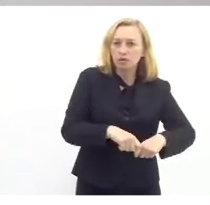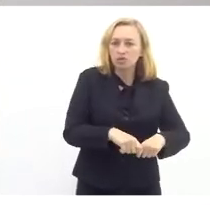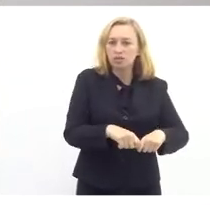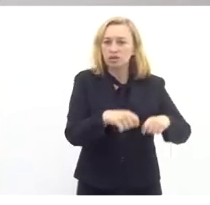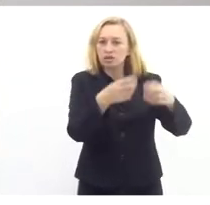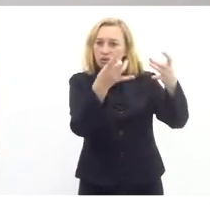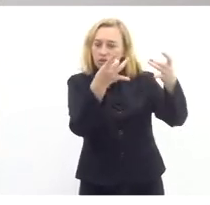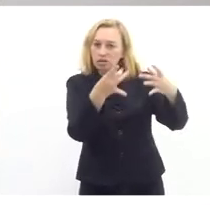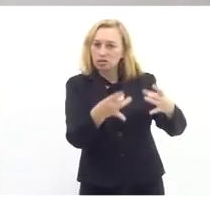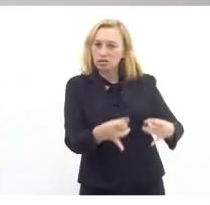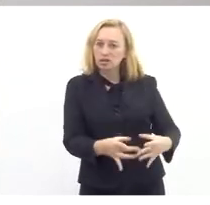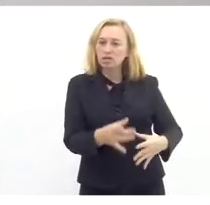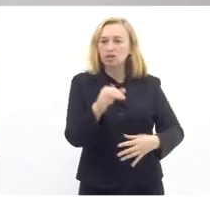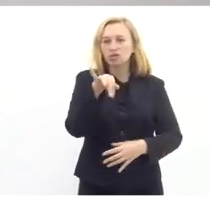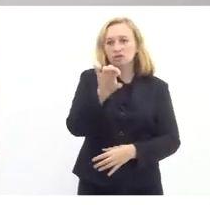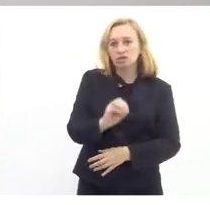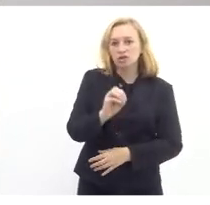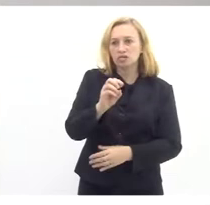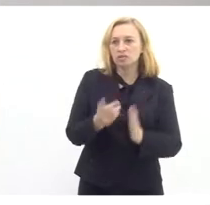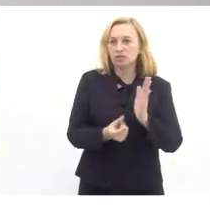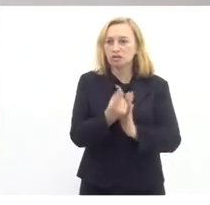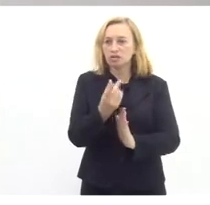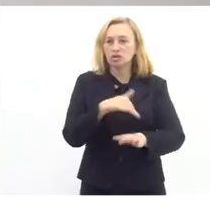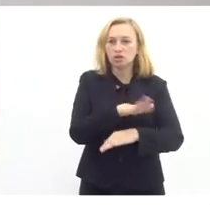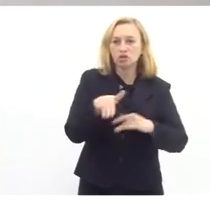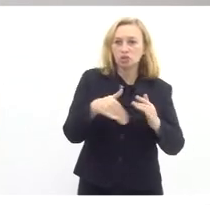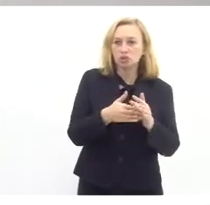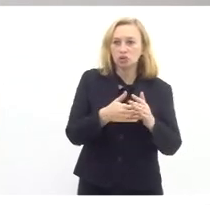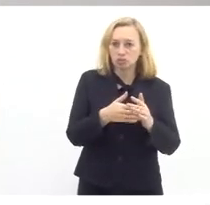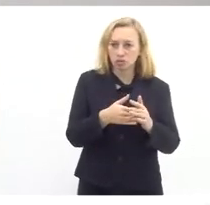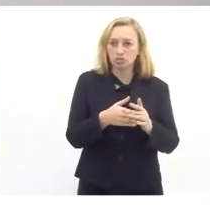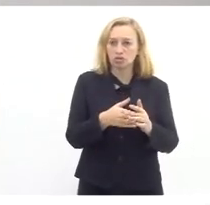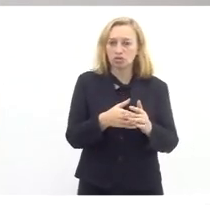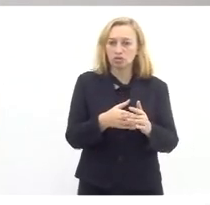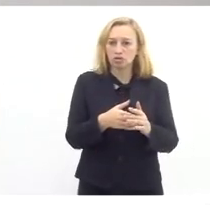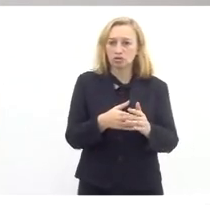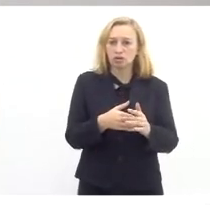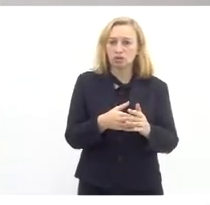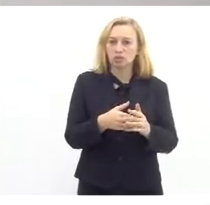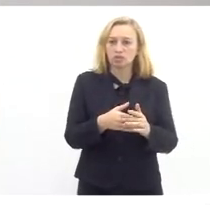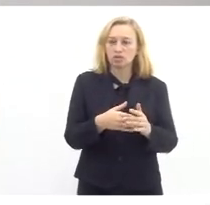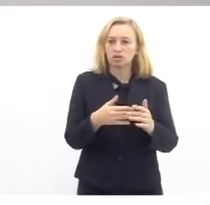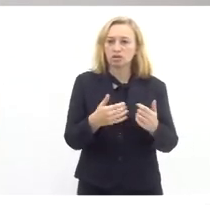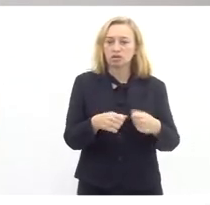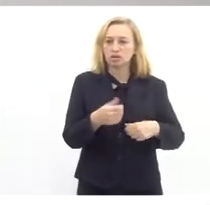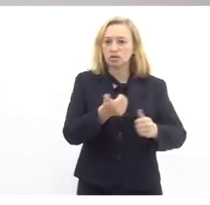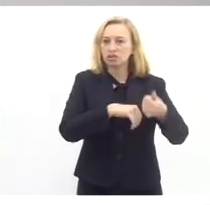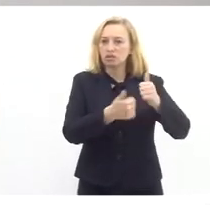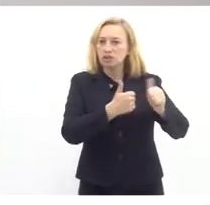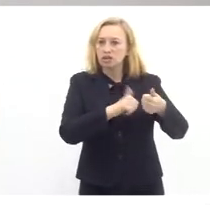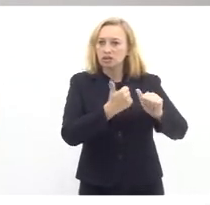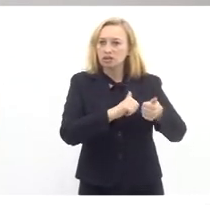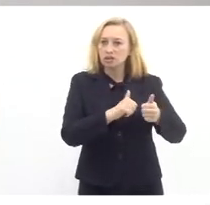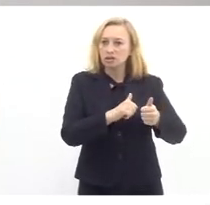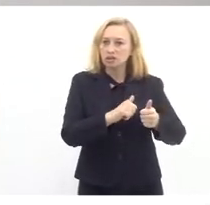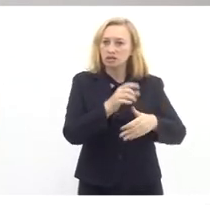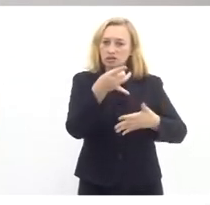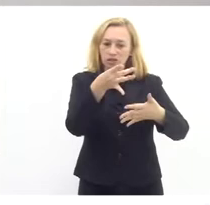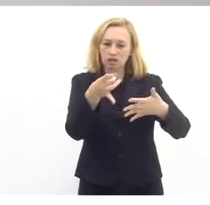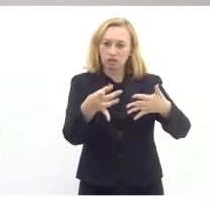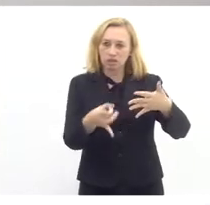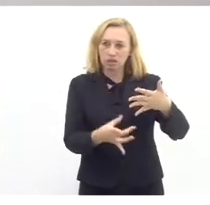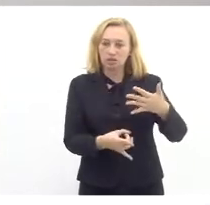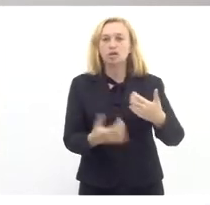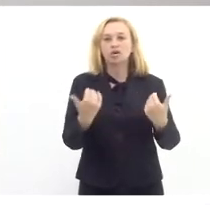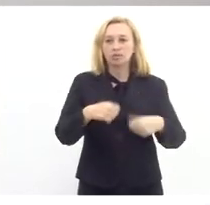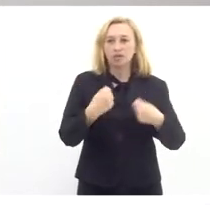cronograma físico e financeiro e todos os procedimentos pendentes da avaliação contemporânea do cumprimento de cada item. Porque